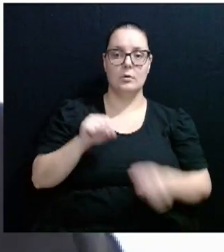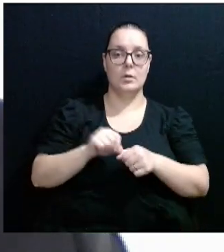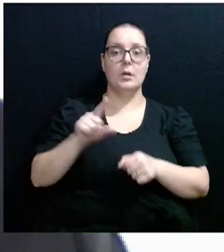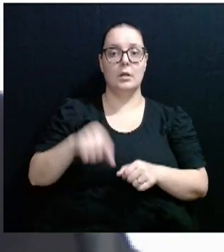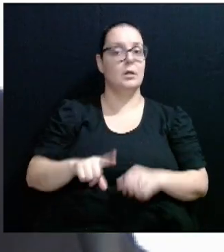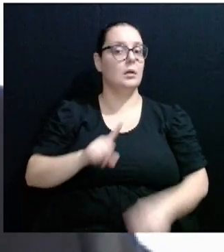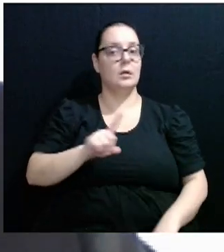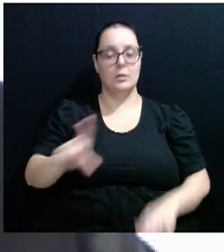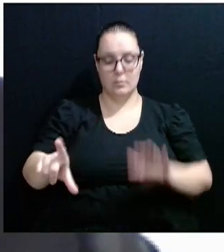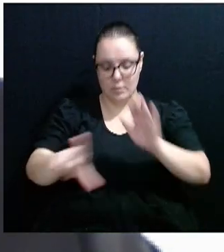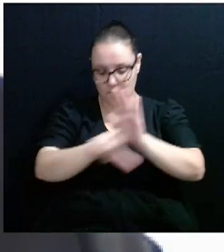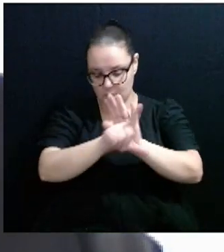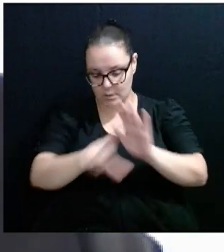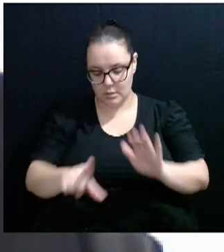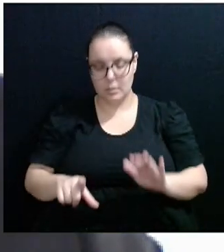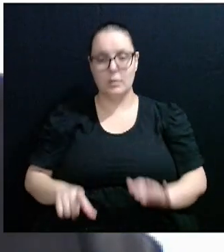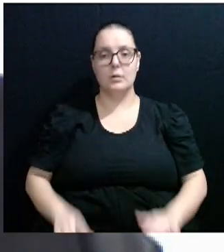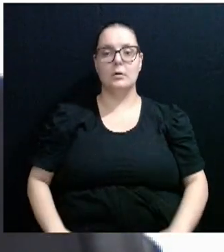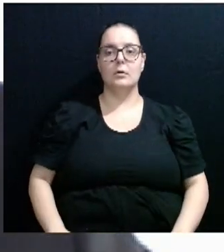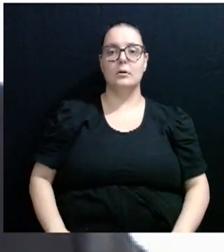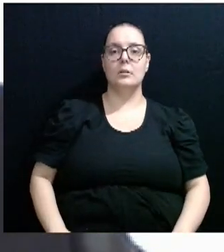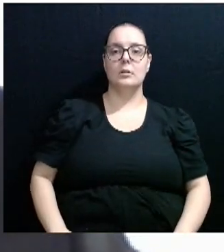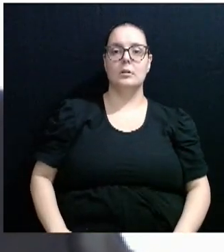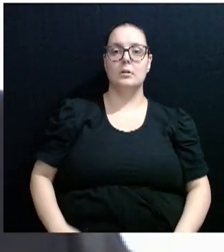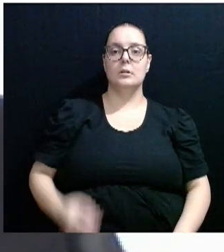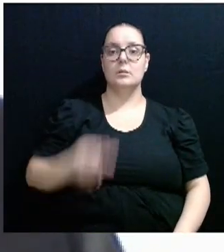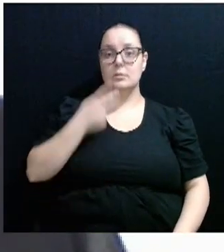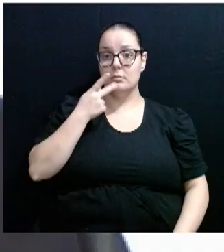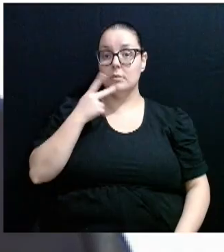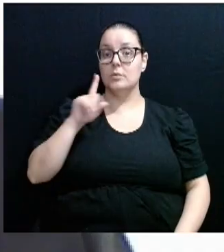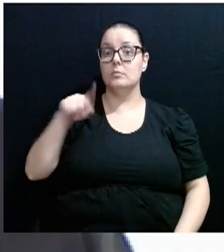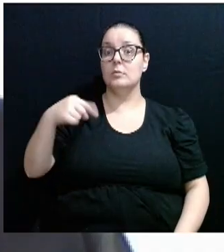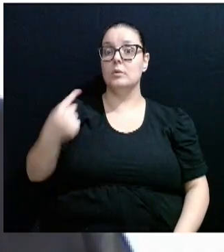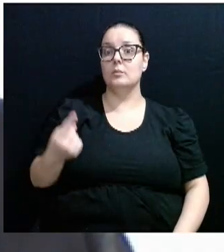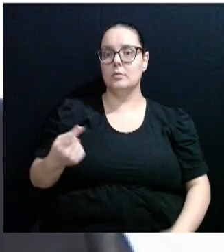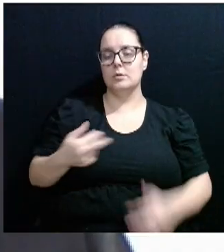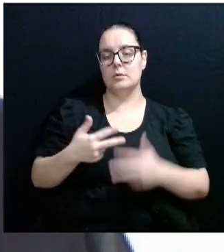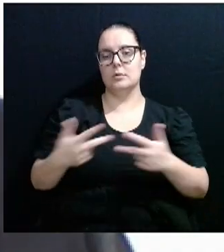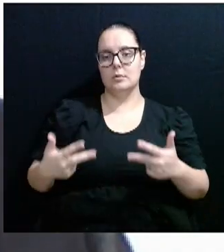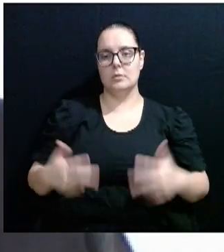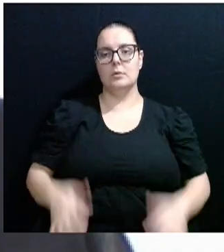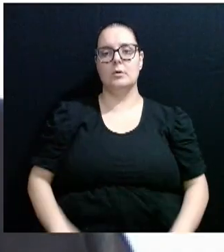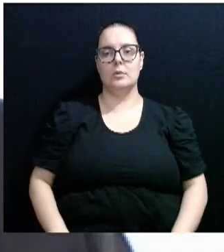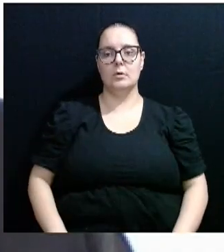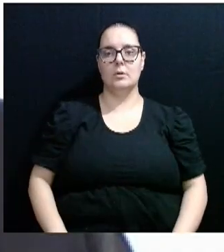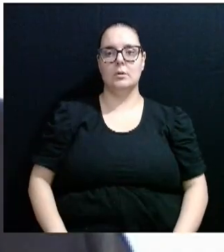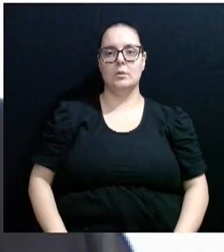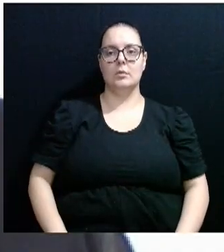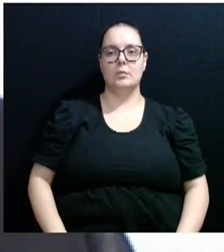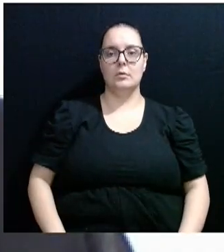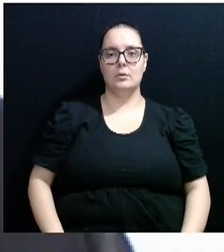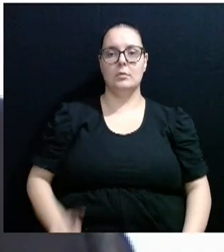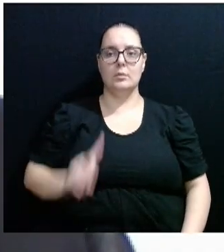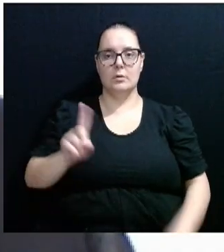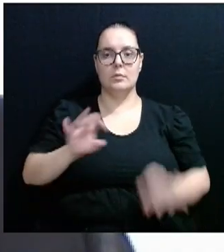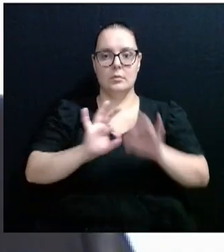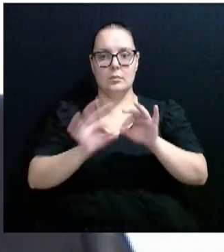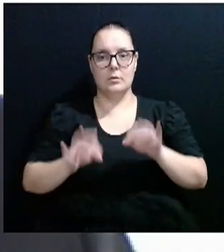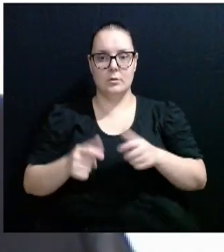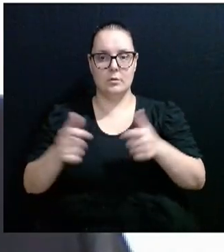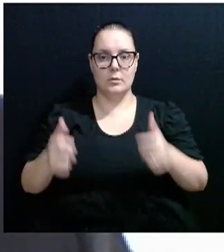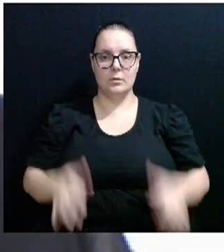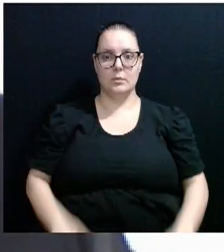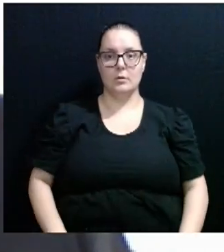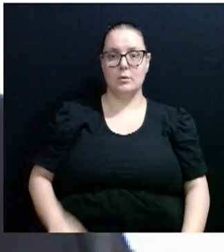Então, se for falar de um terceiro ainda, Rubia, sem querer me estender muito, o descredenciamento